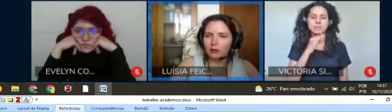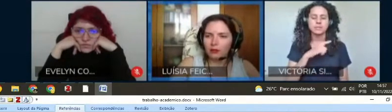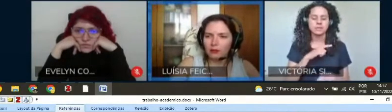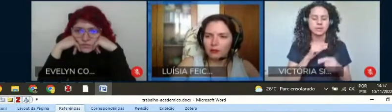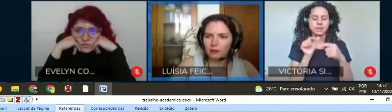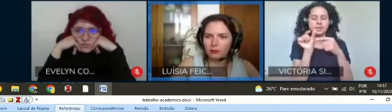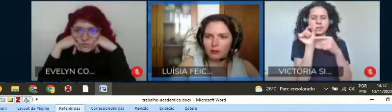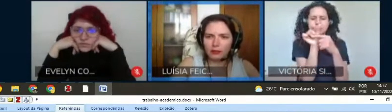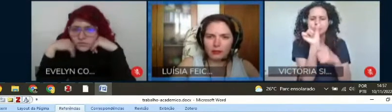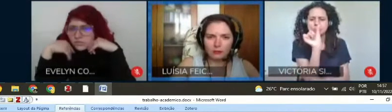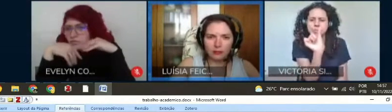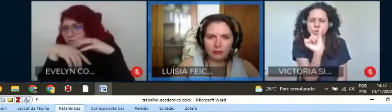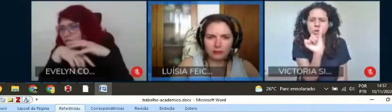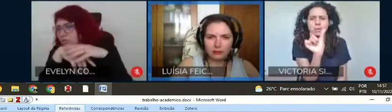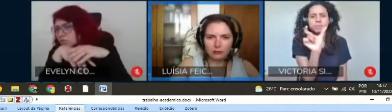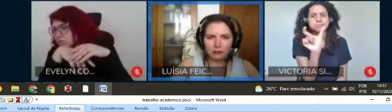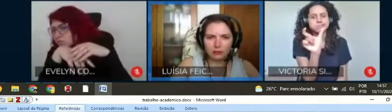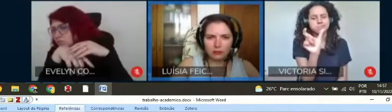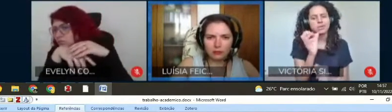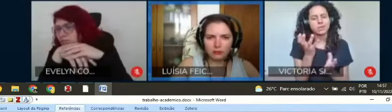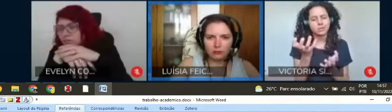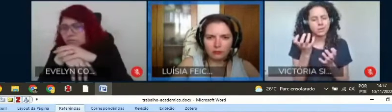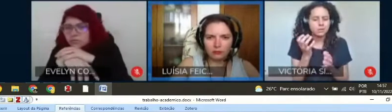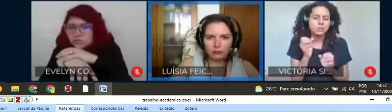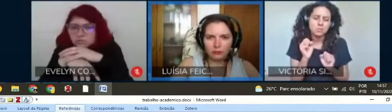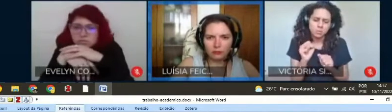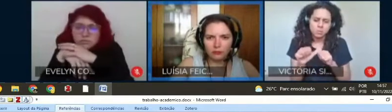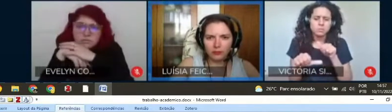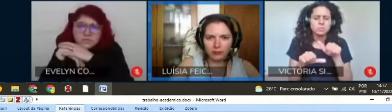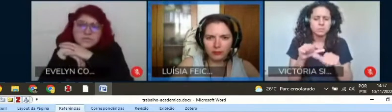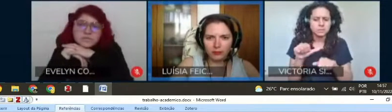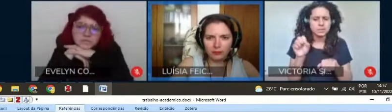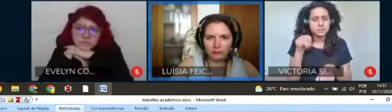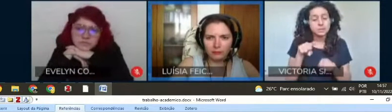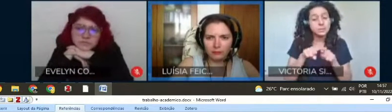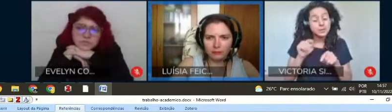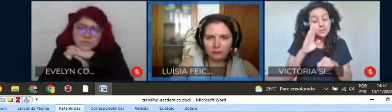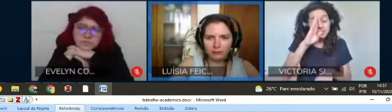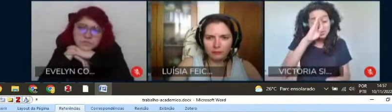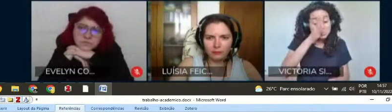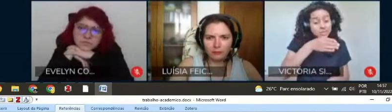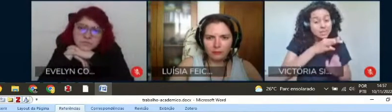Aí agora eu vou lá na minha lista de ilustrações de novo. Cadê ela?